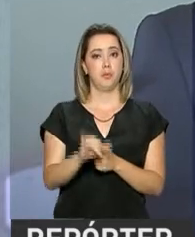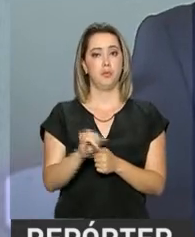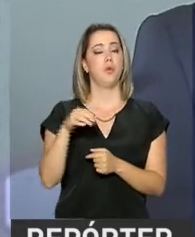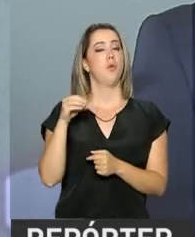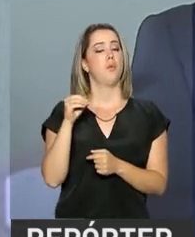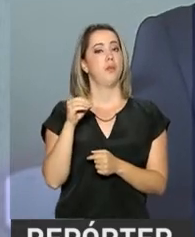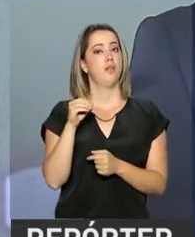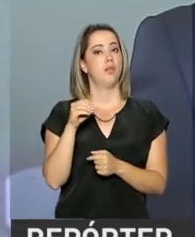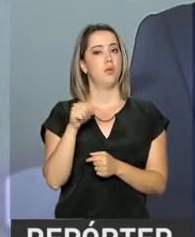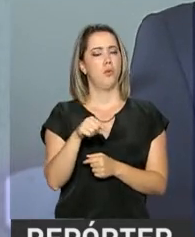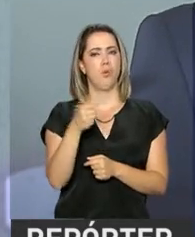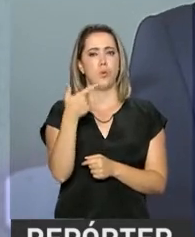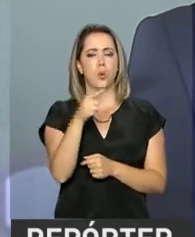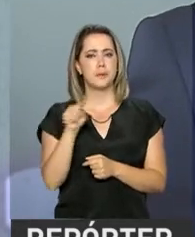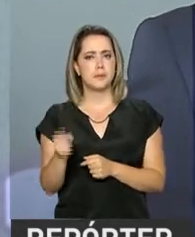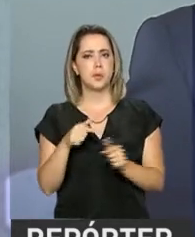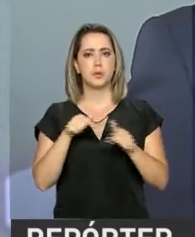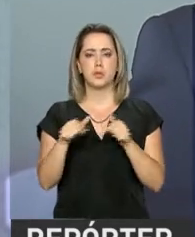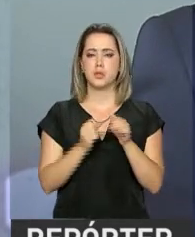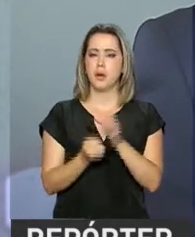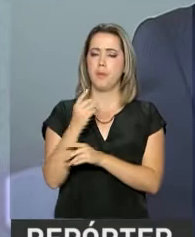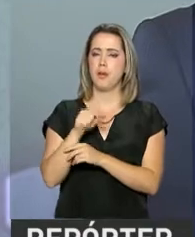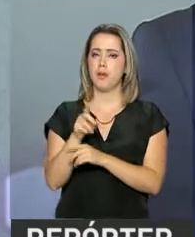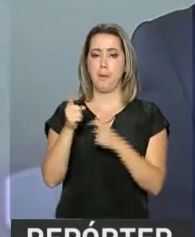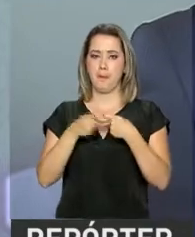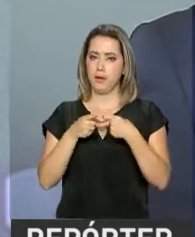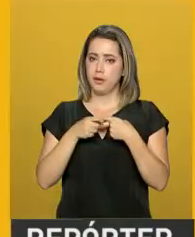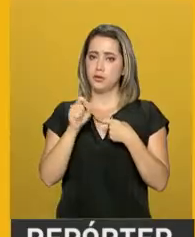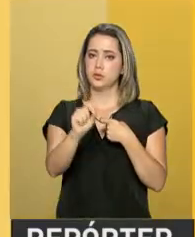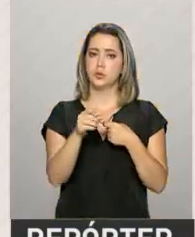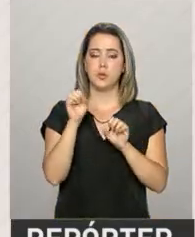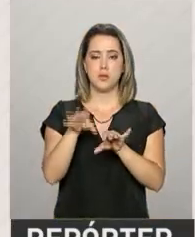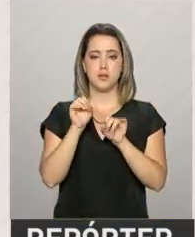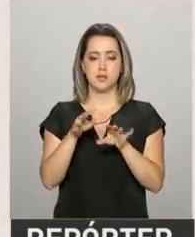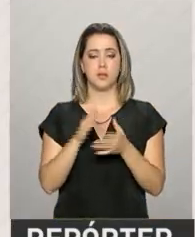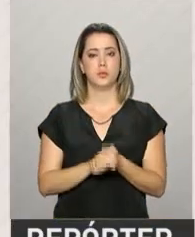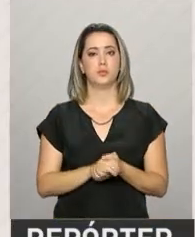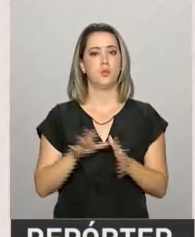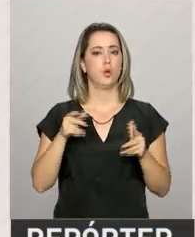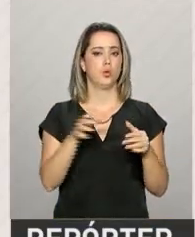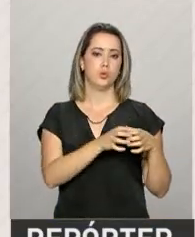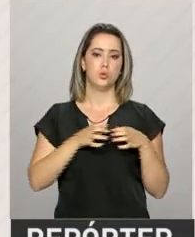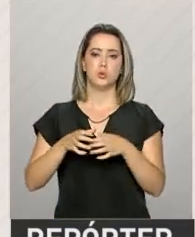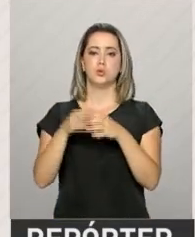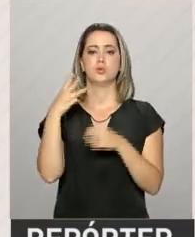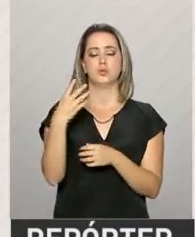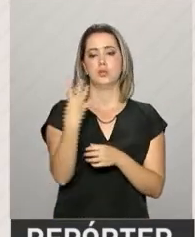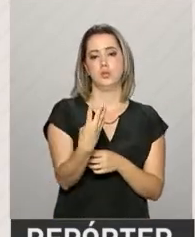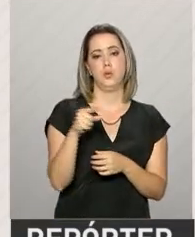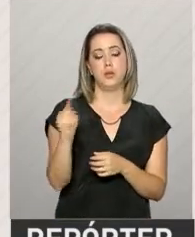quase dois mil postos em áreas como atendimento médico e educação em todos os setores foram 34